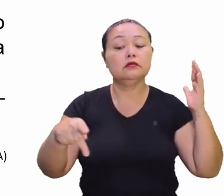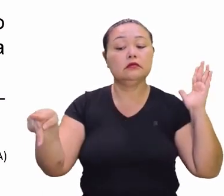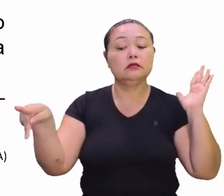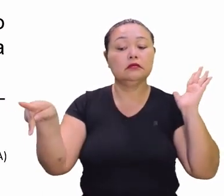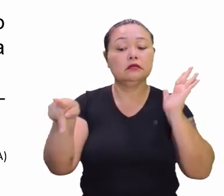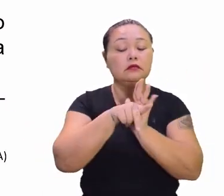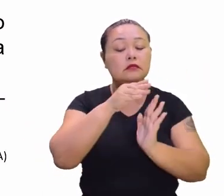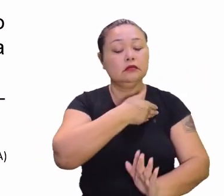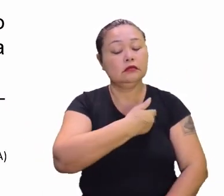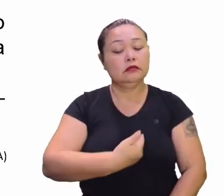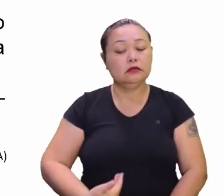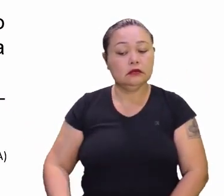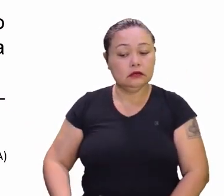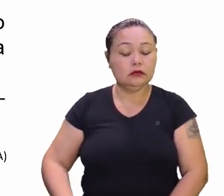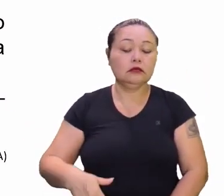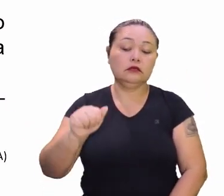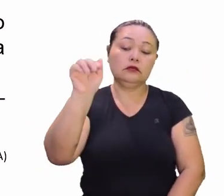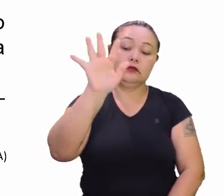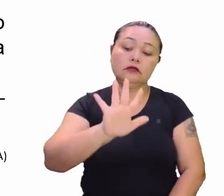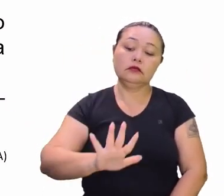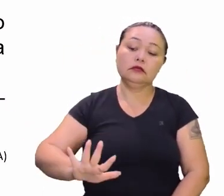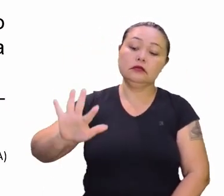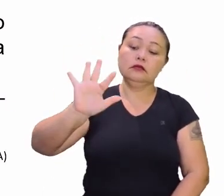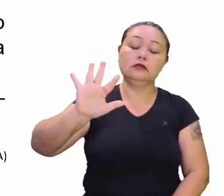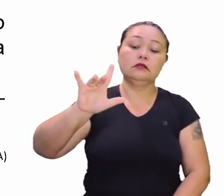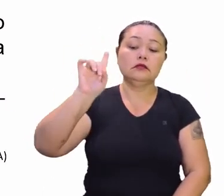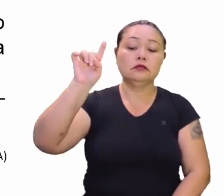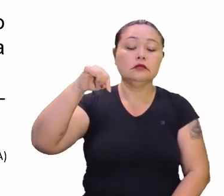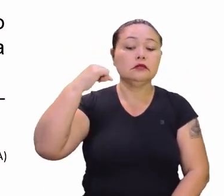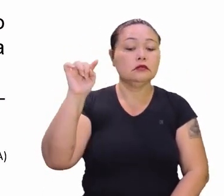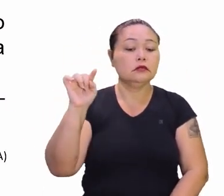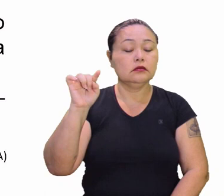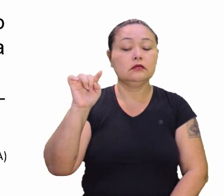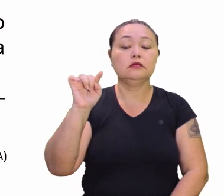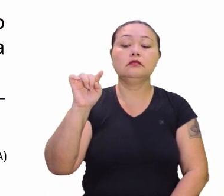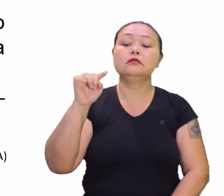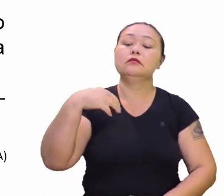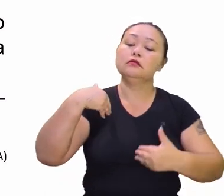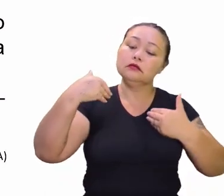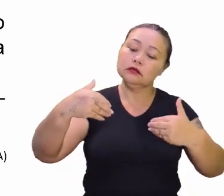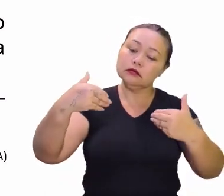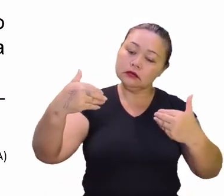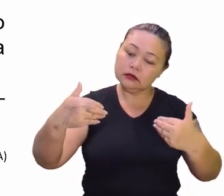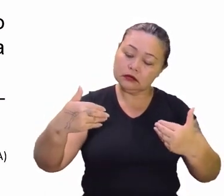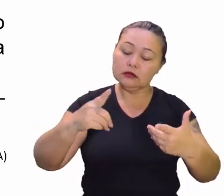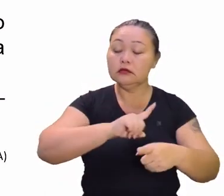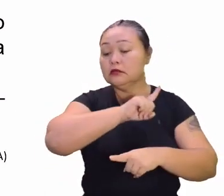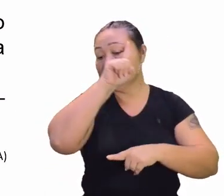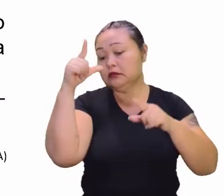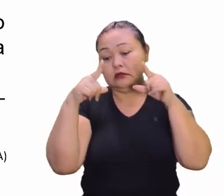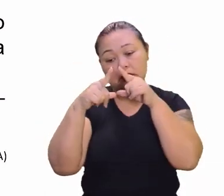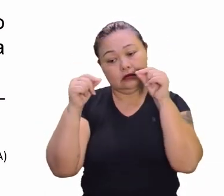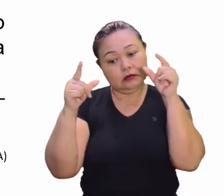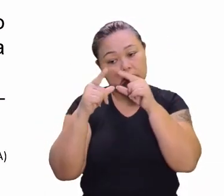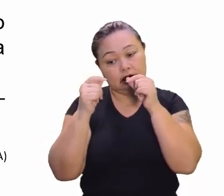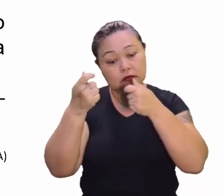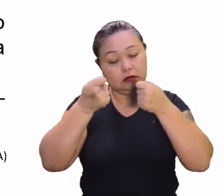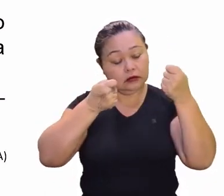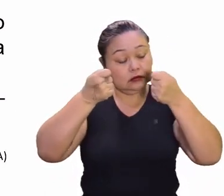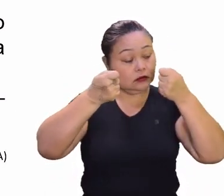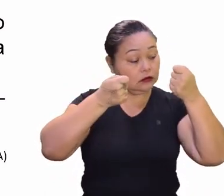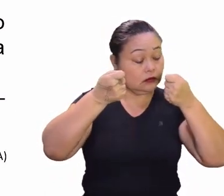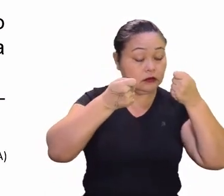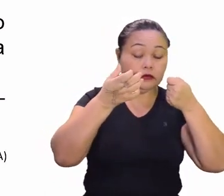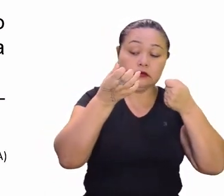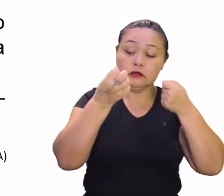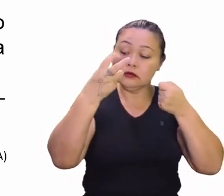Exatamente. Brasília. Exato. Beleza. Então, lá do Ministério, lá do Meio Ambiente, lá em Brasília, eles têm o controle sobre